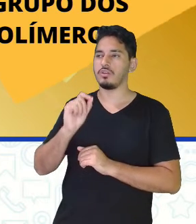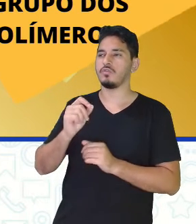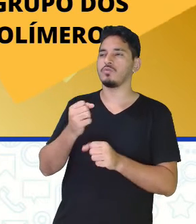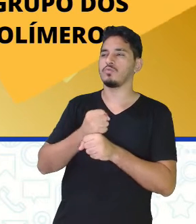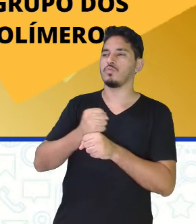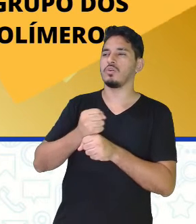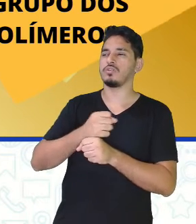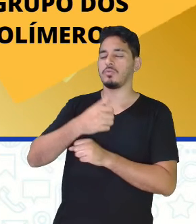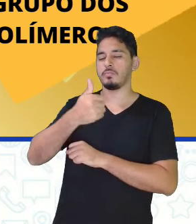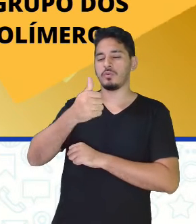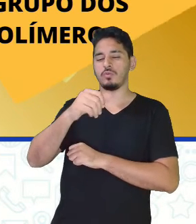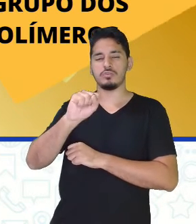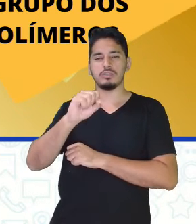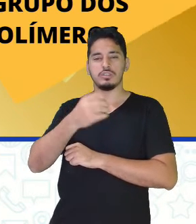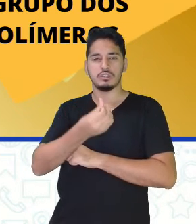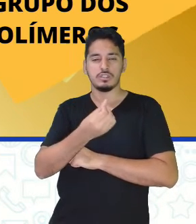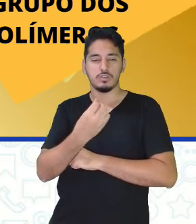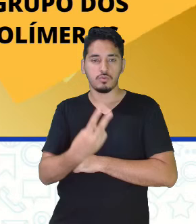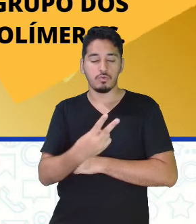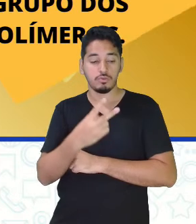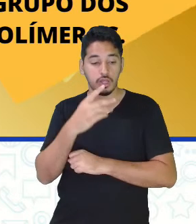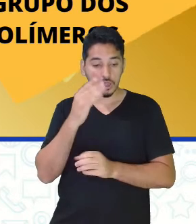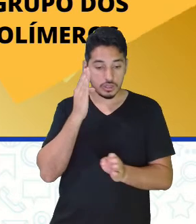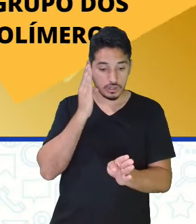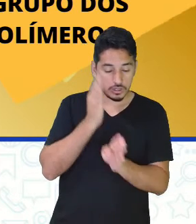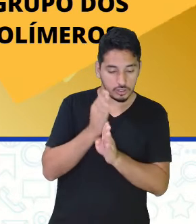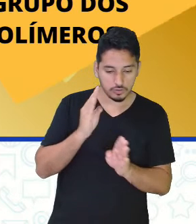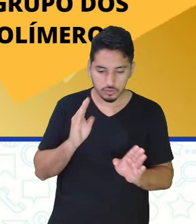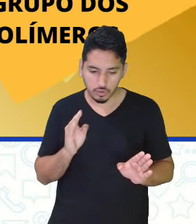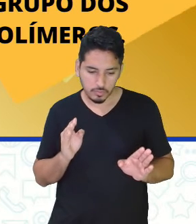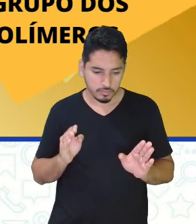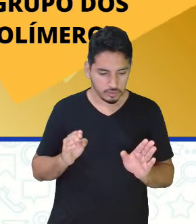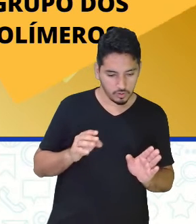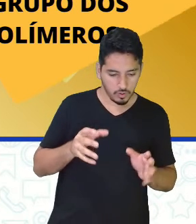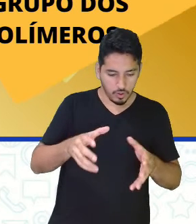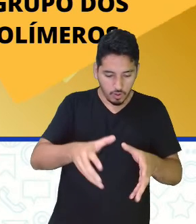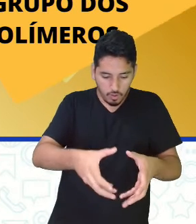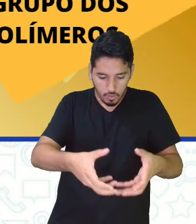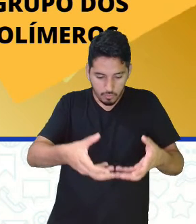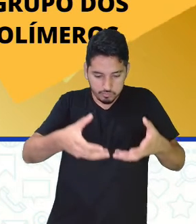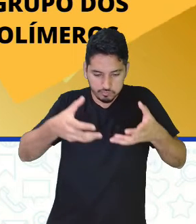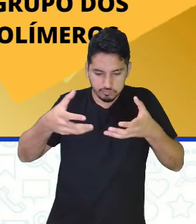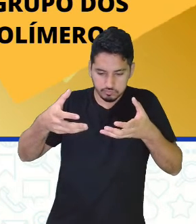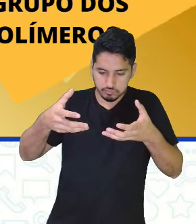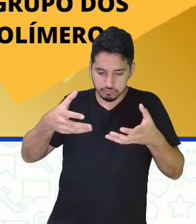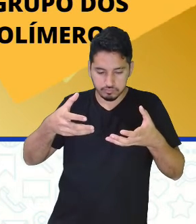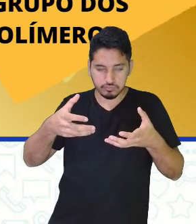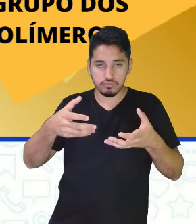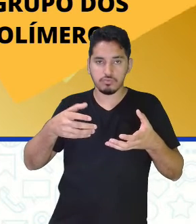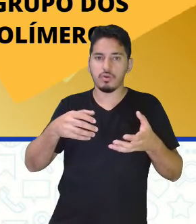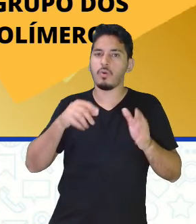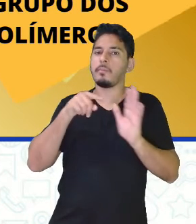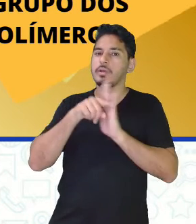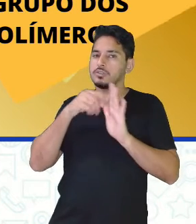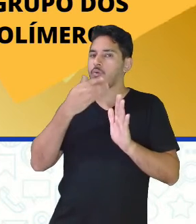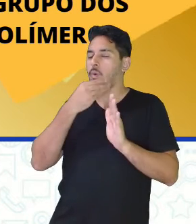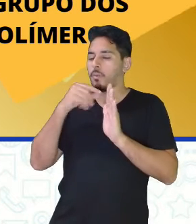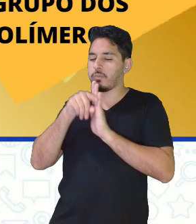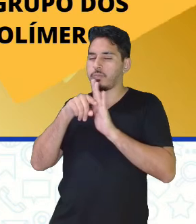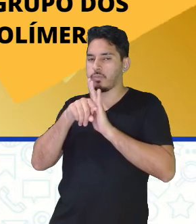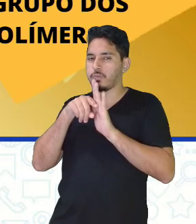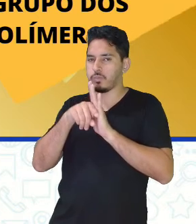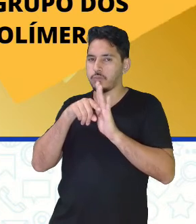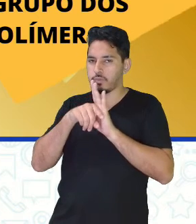1862 descobriu um material orgânico derivado da celulose. Esse, né, pesquisador,